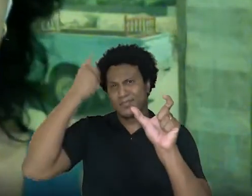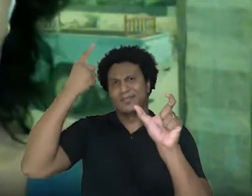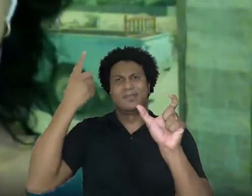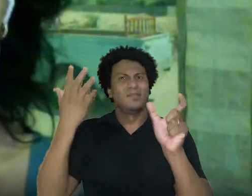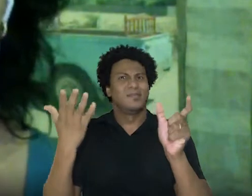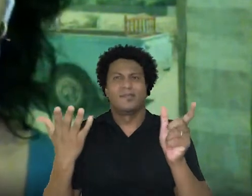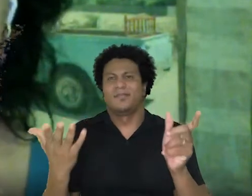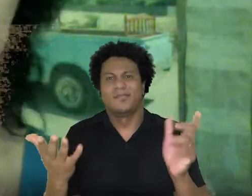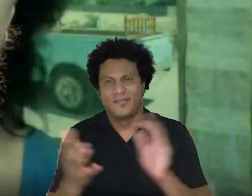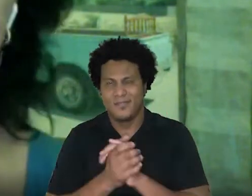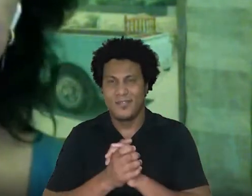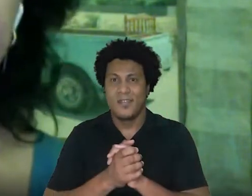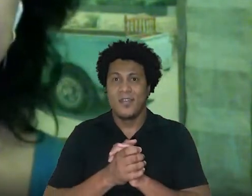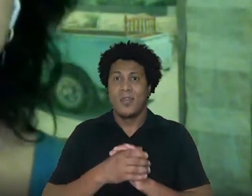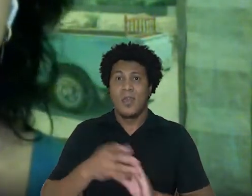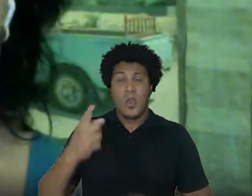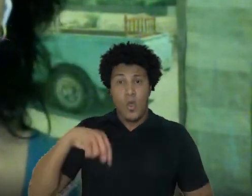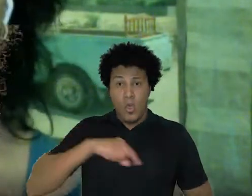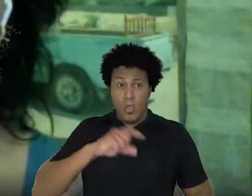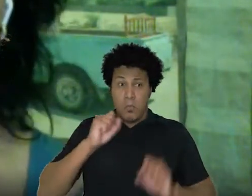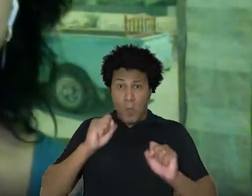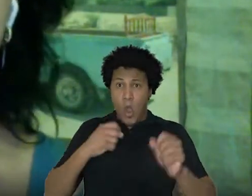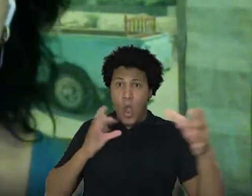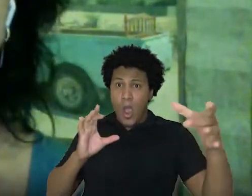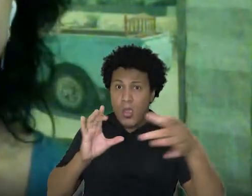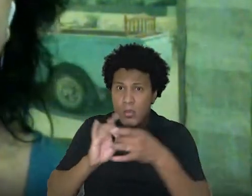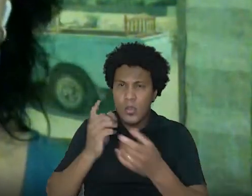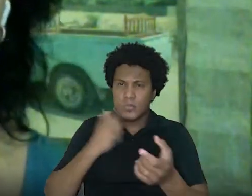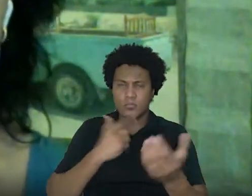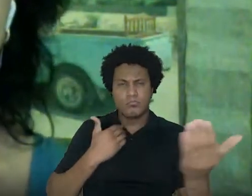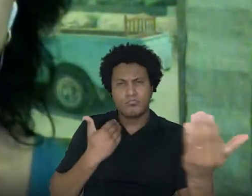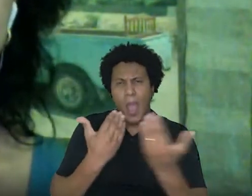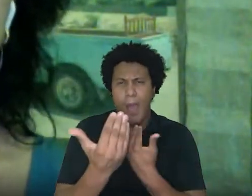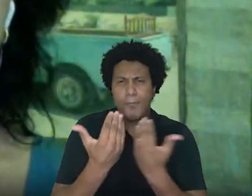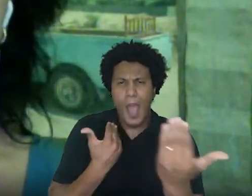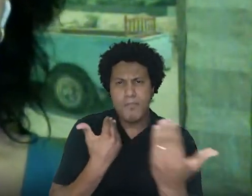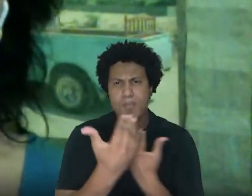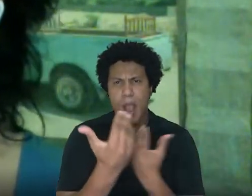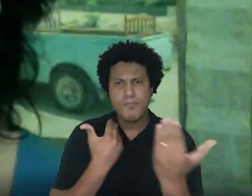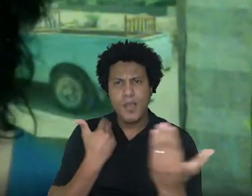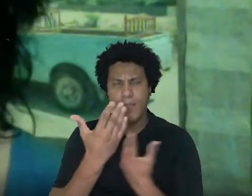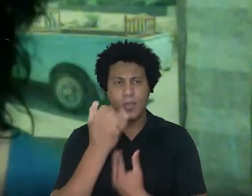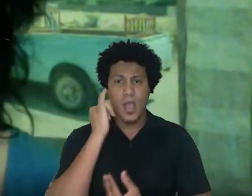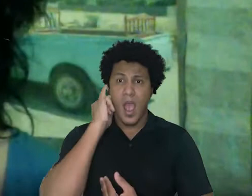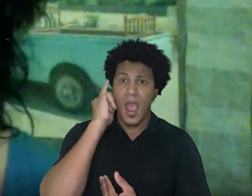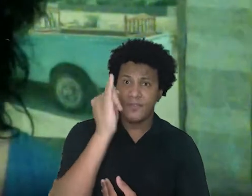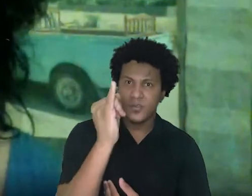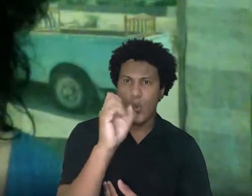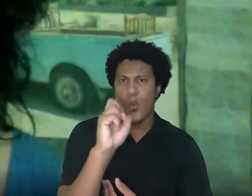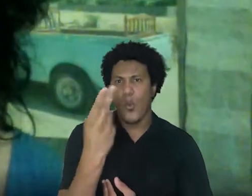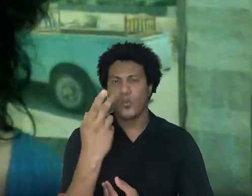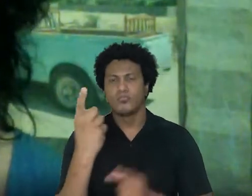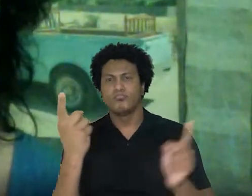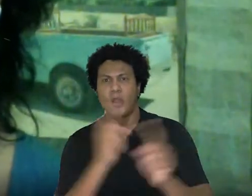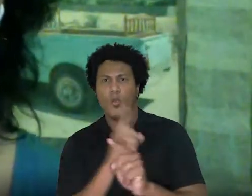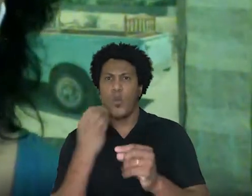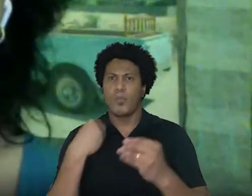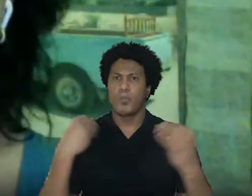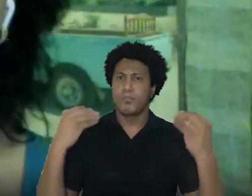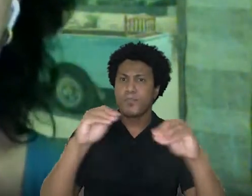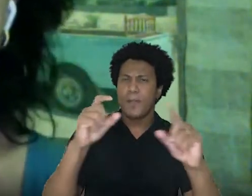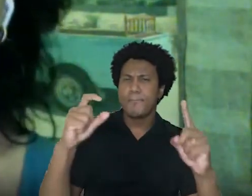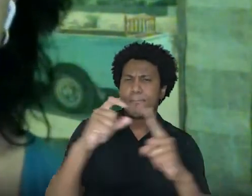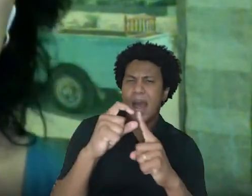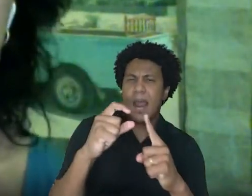está criando, a gente inventa palavras e inventa nomes de cenas e tal. Você ter acesso a essa informação e